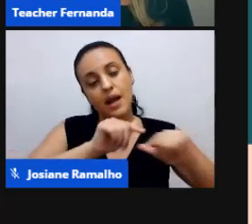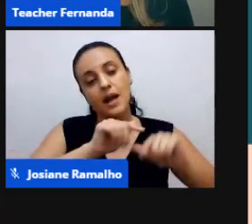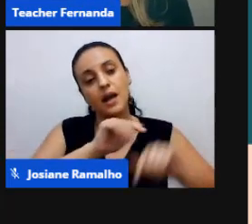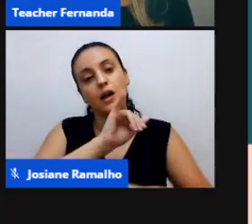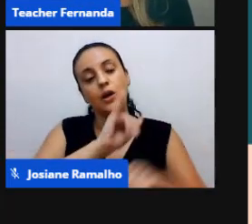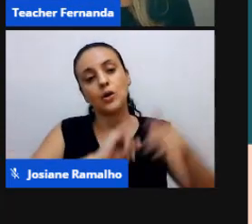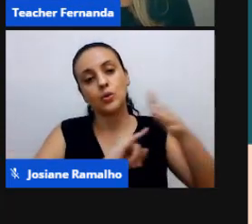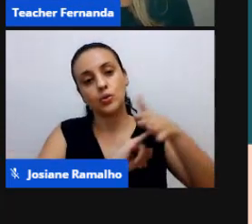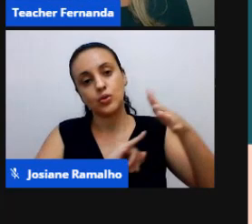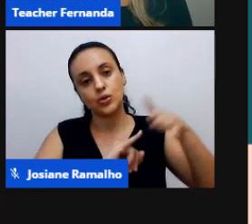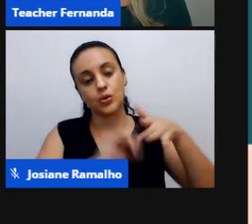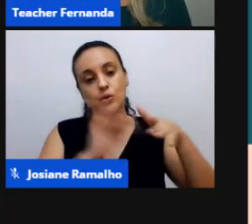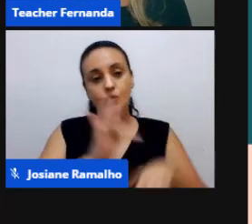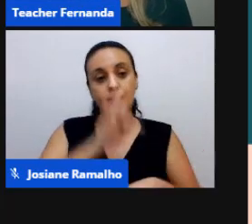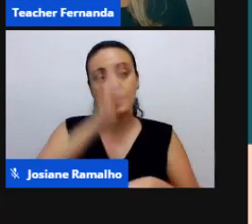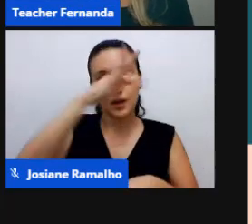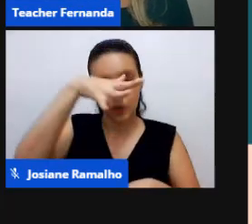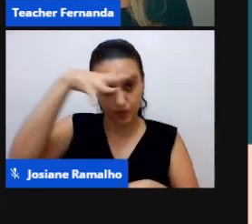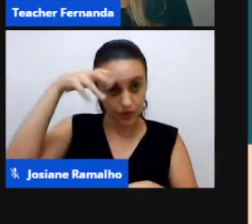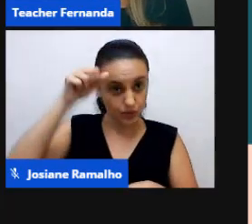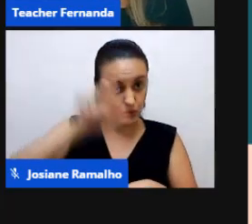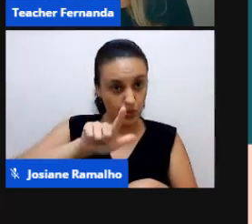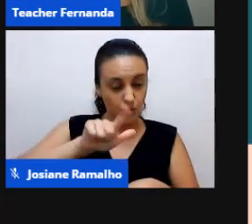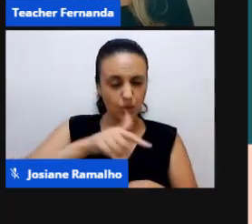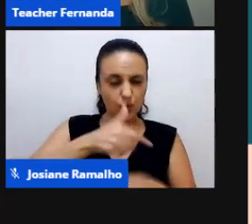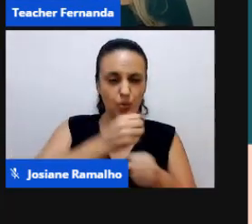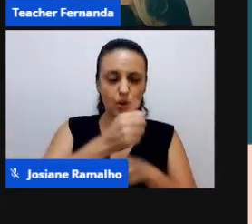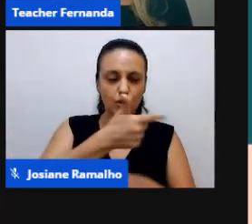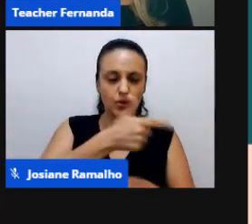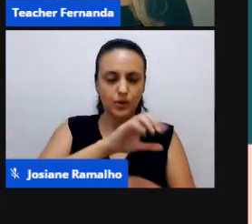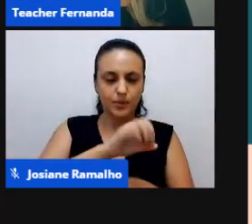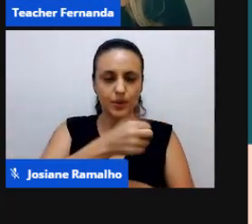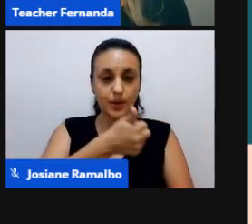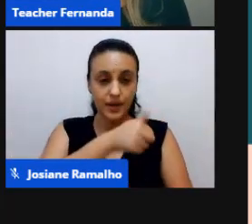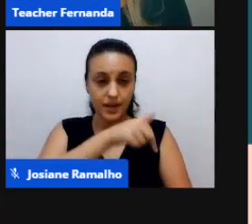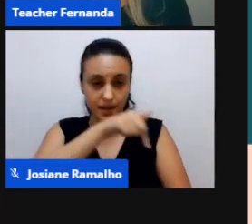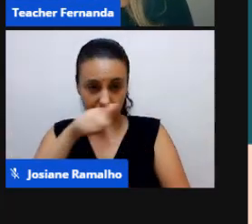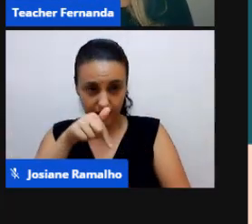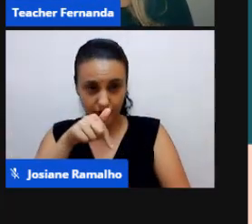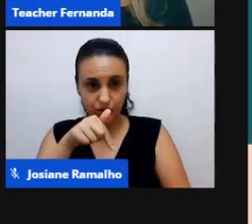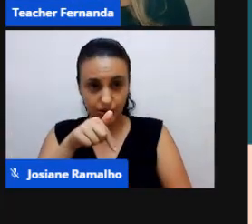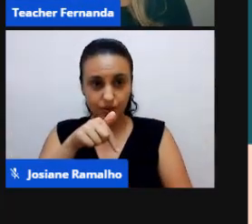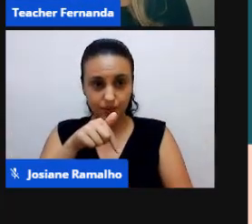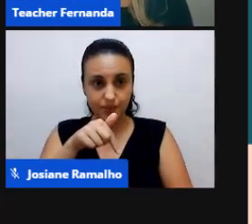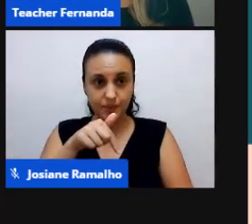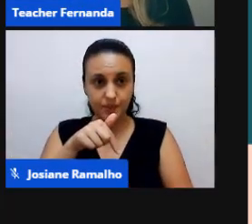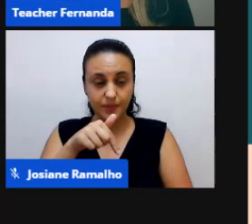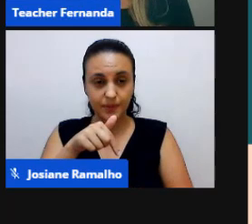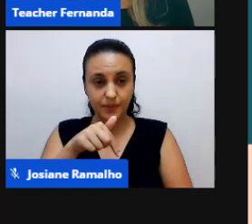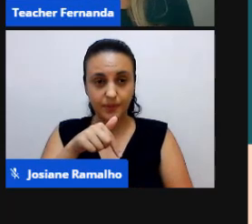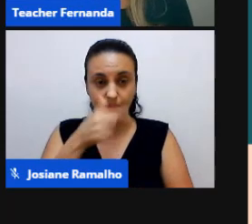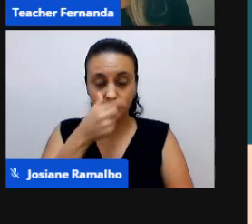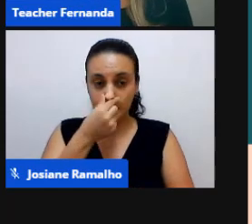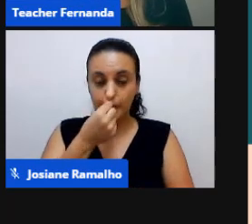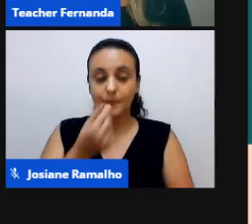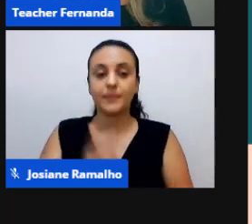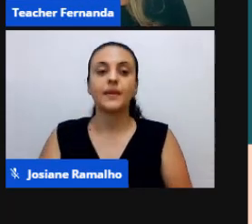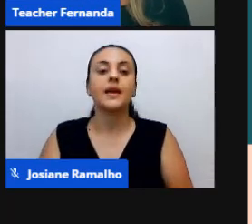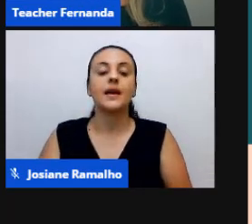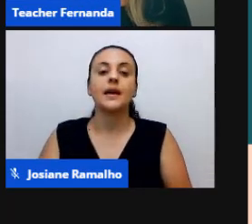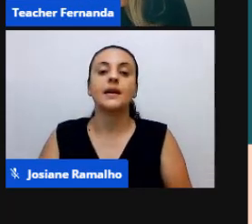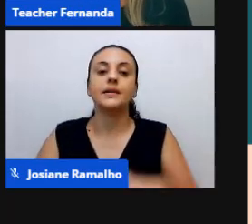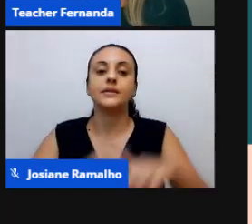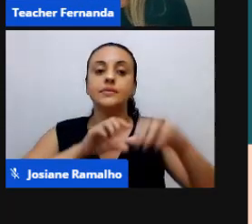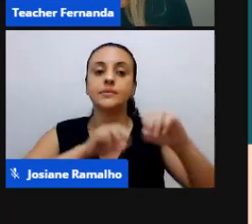desde 2017 com ensino médio e técnico. Então, esse é o meu local de fala, é o Instituto Federal de Mato Grosso do Sul,